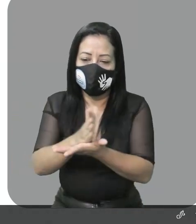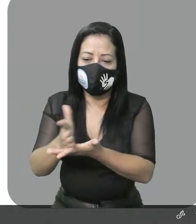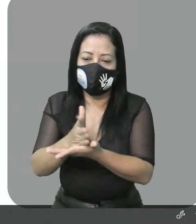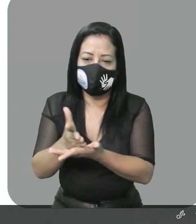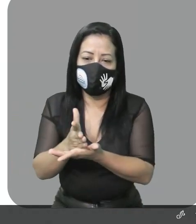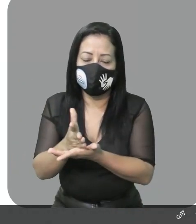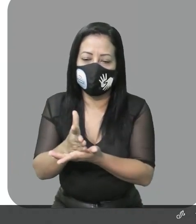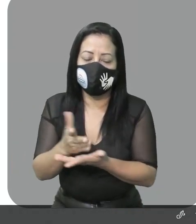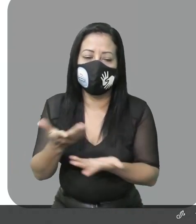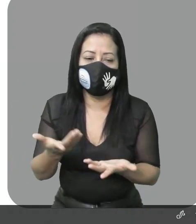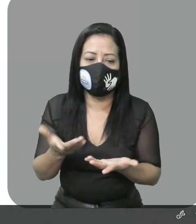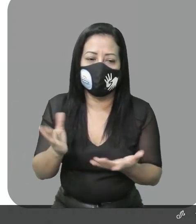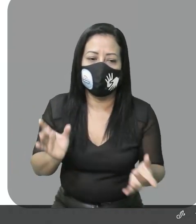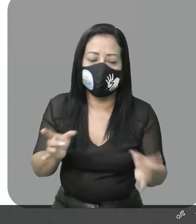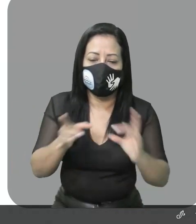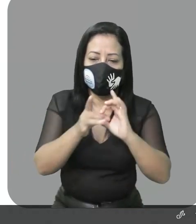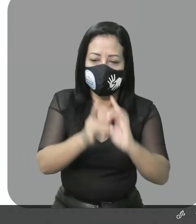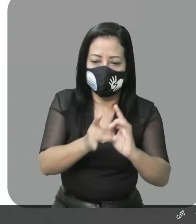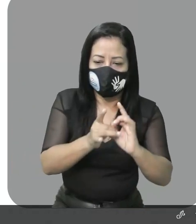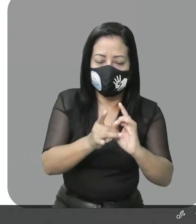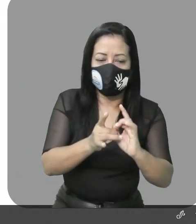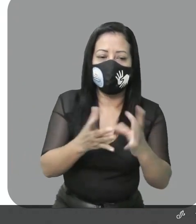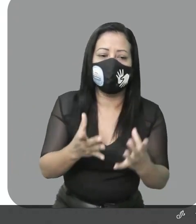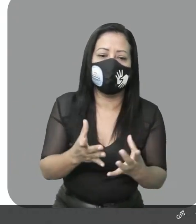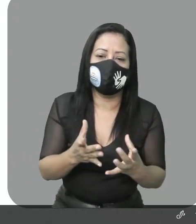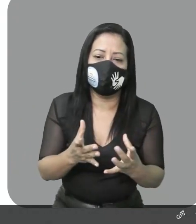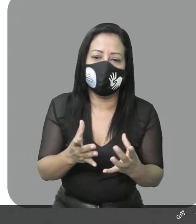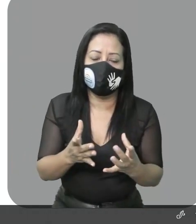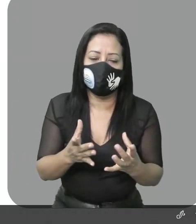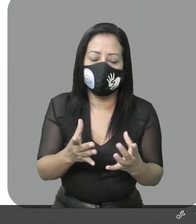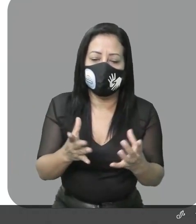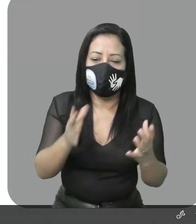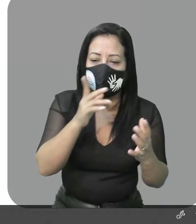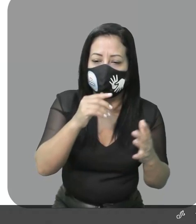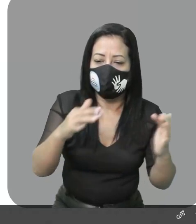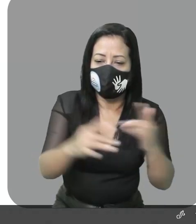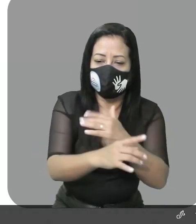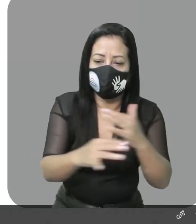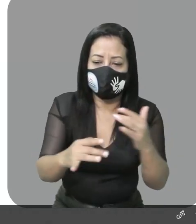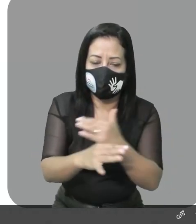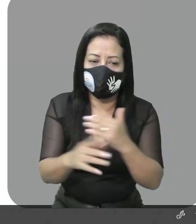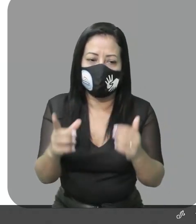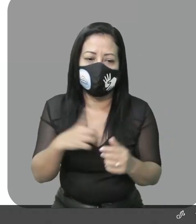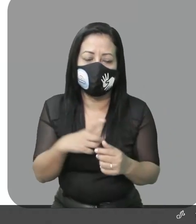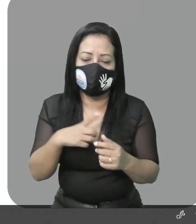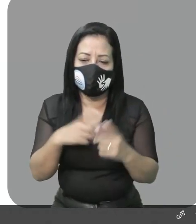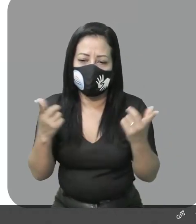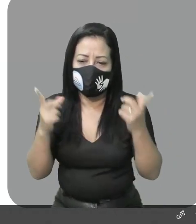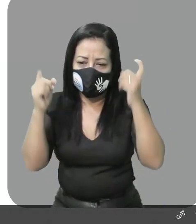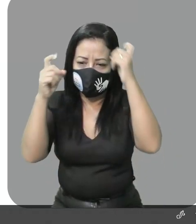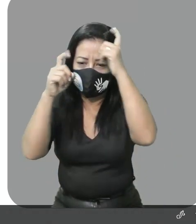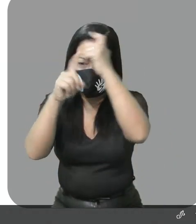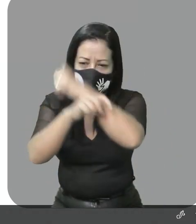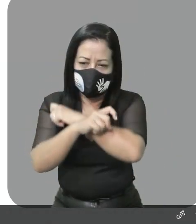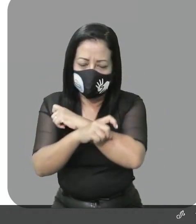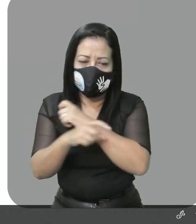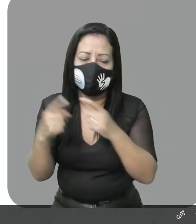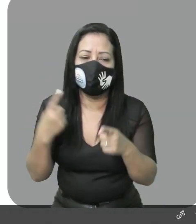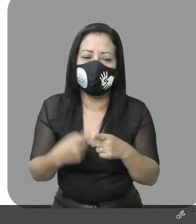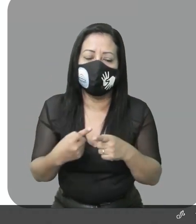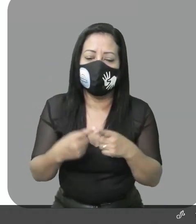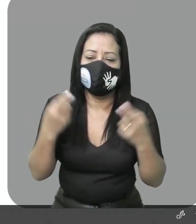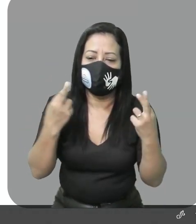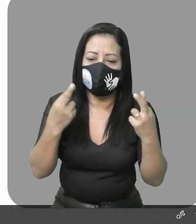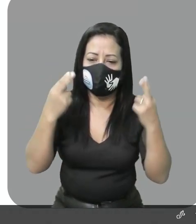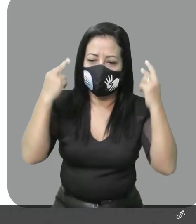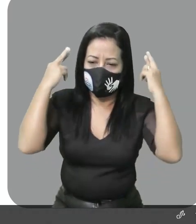que ficava ligada ao continente, aquela que tinha uma dificuldade de comunicação, porque era uma Grécia muito acidentada,